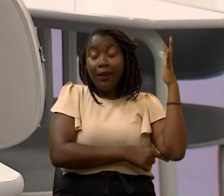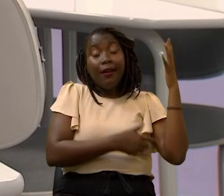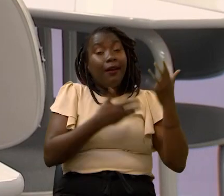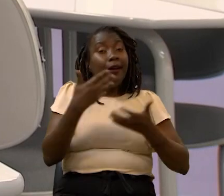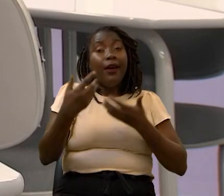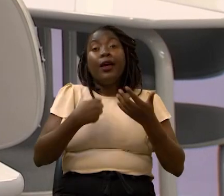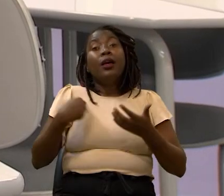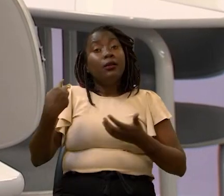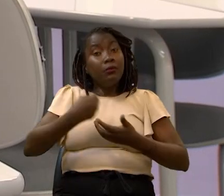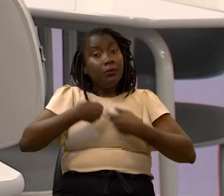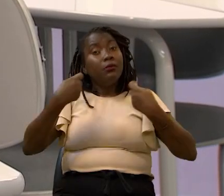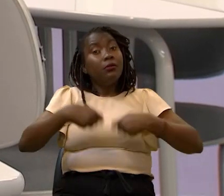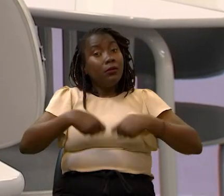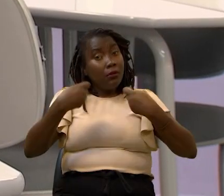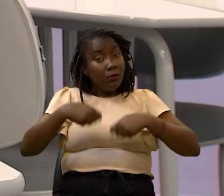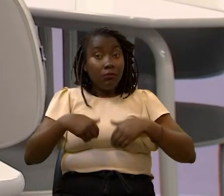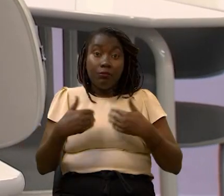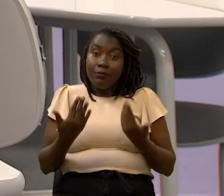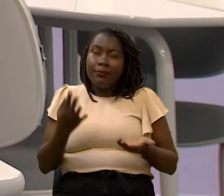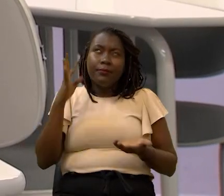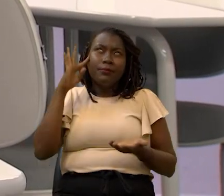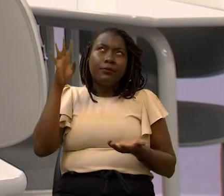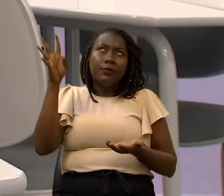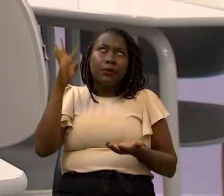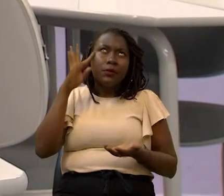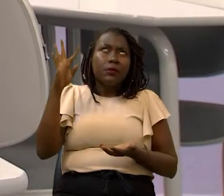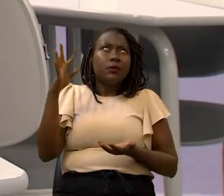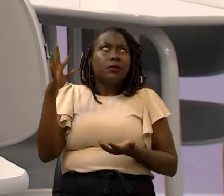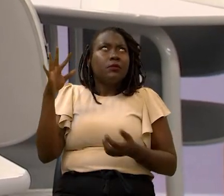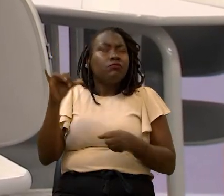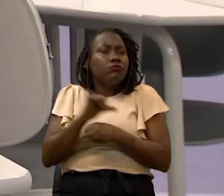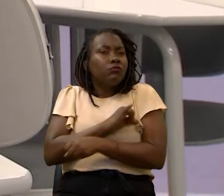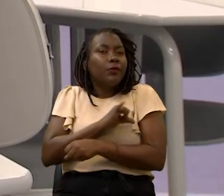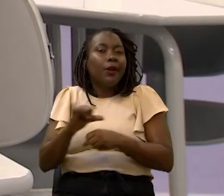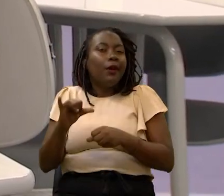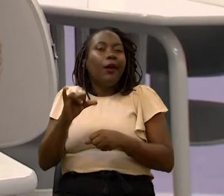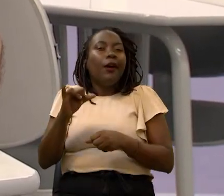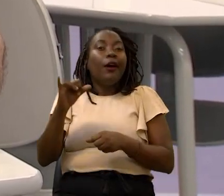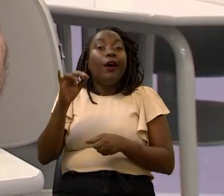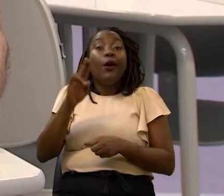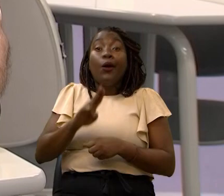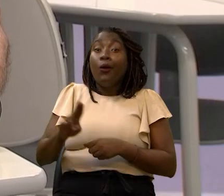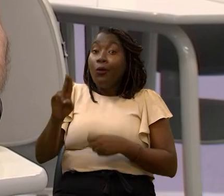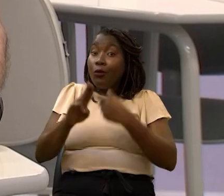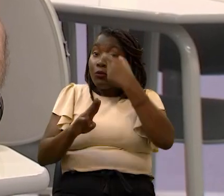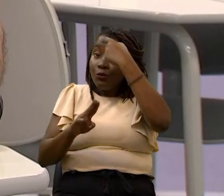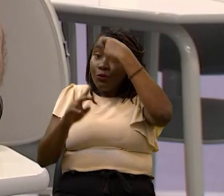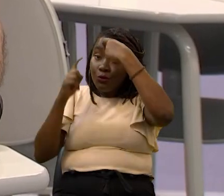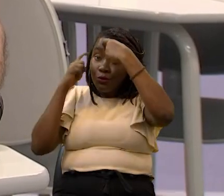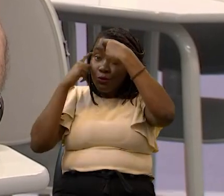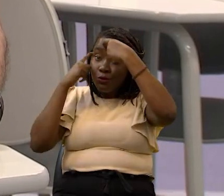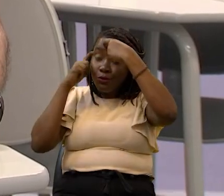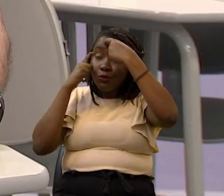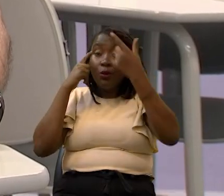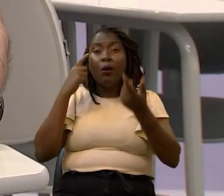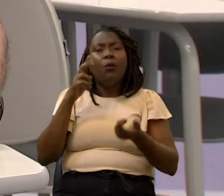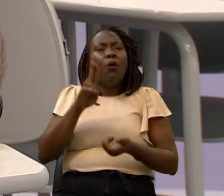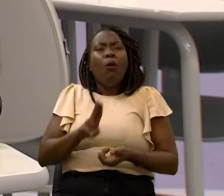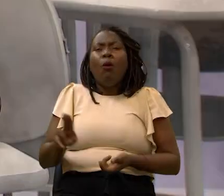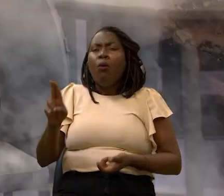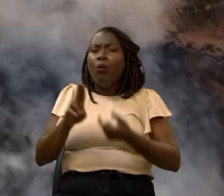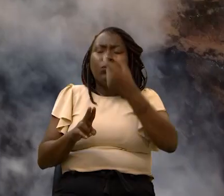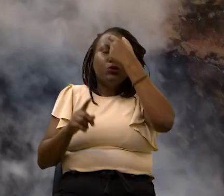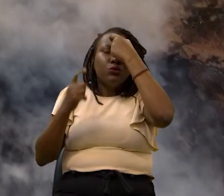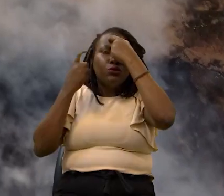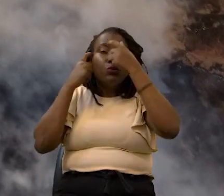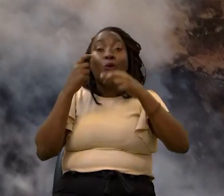natureza. Nós precisamos, então, pensar numa forma daquilo que nós chamamos de um consumo consciente.